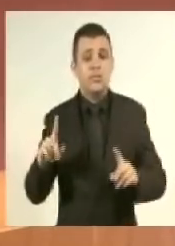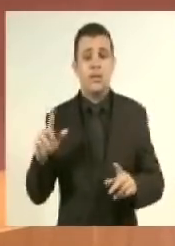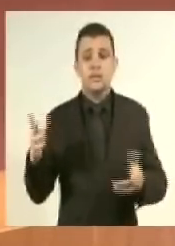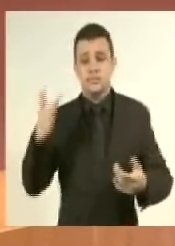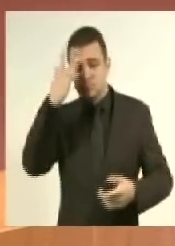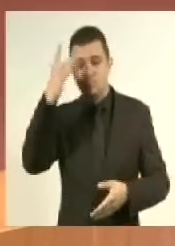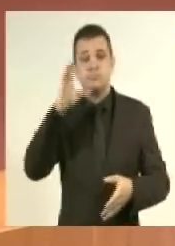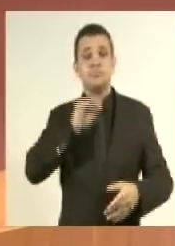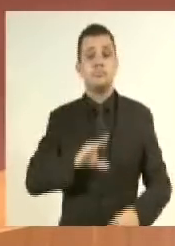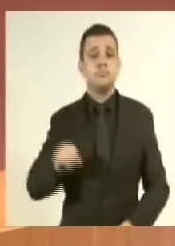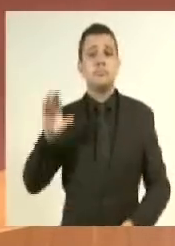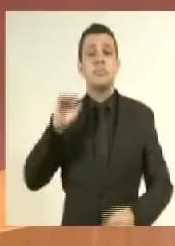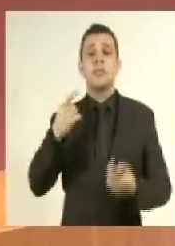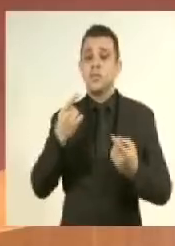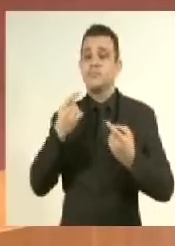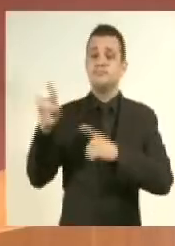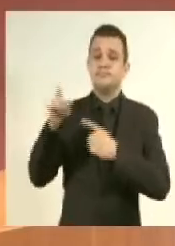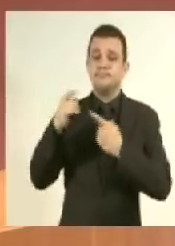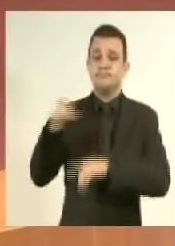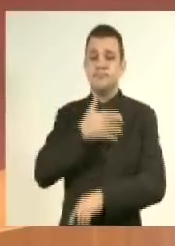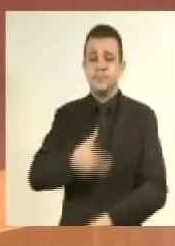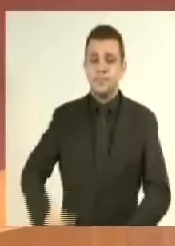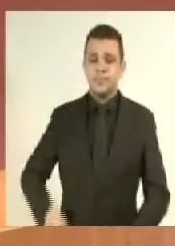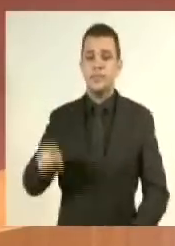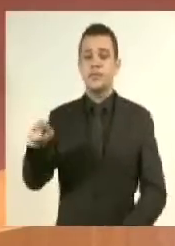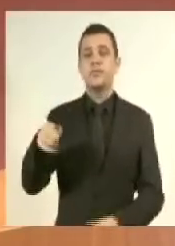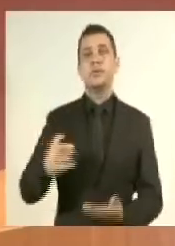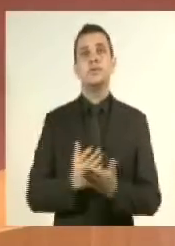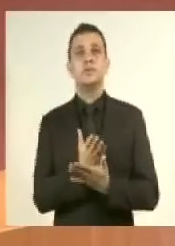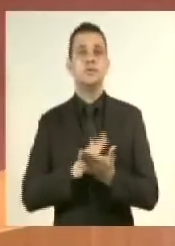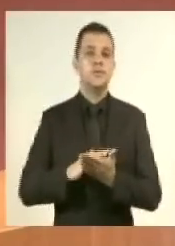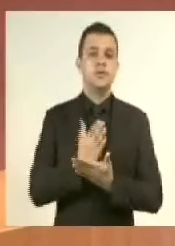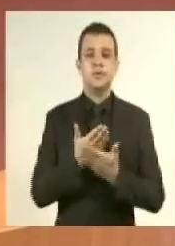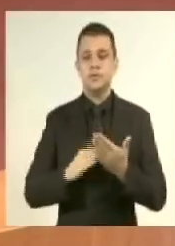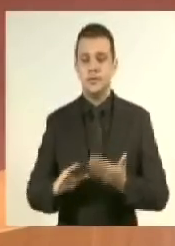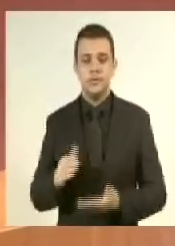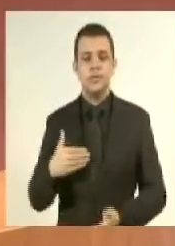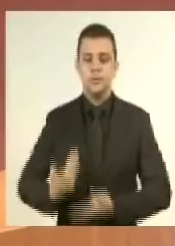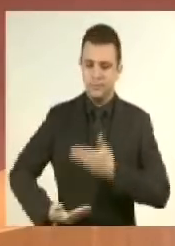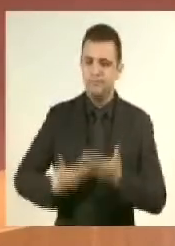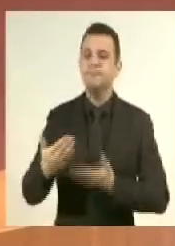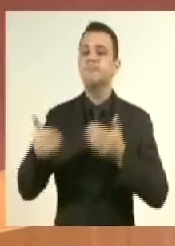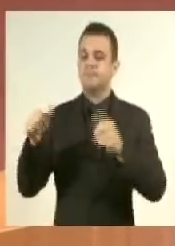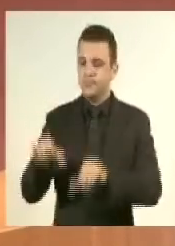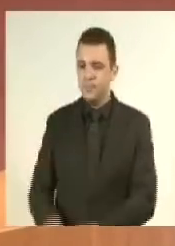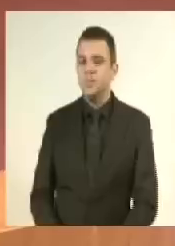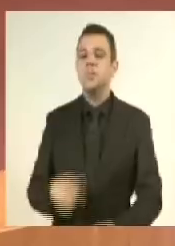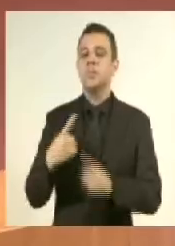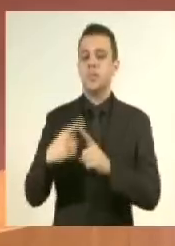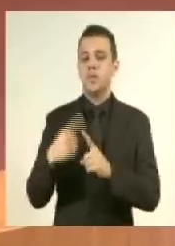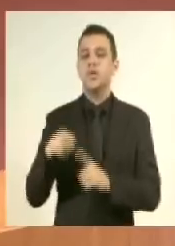incomodando o governo, incomodando demais. E a tendência, deputado Rogério, é só piorar, porque quanto mais ele faz